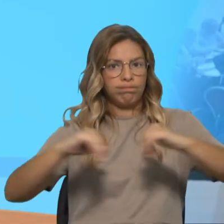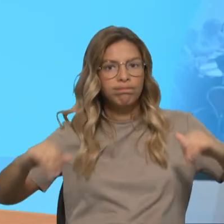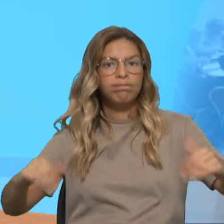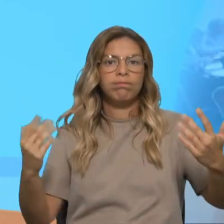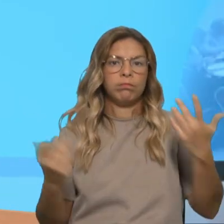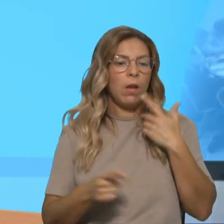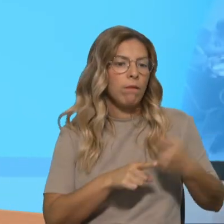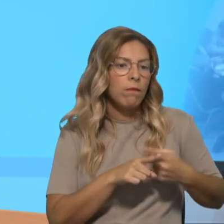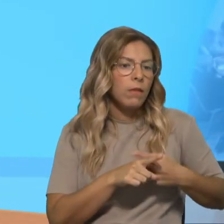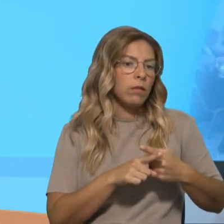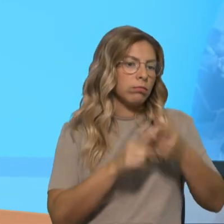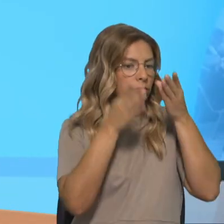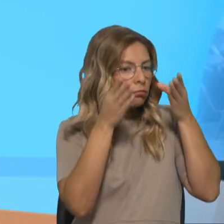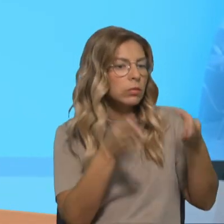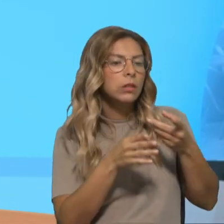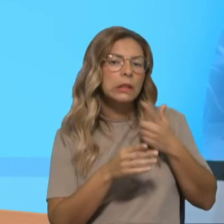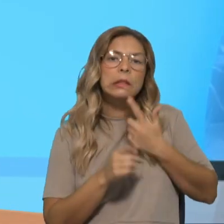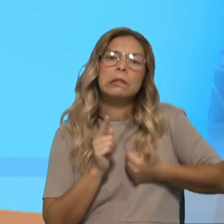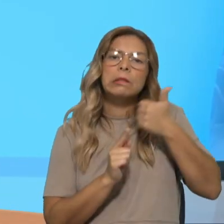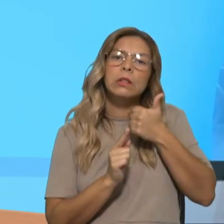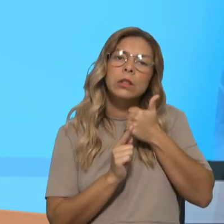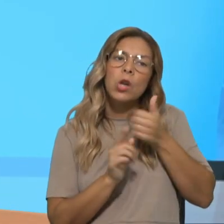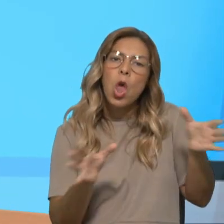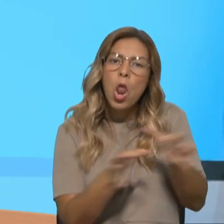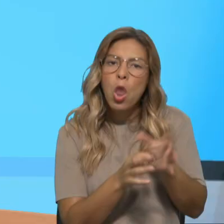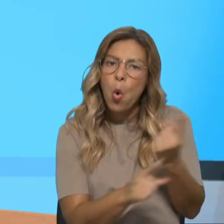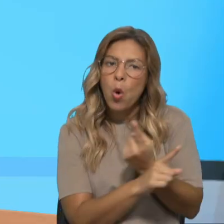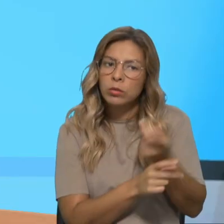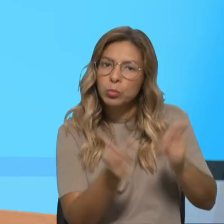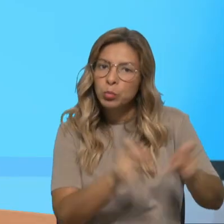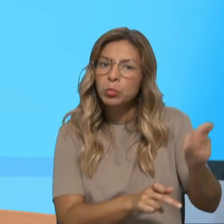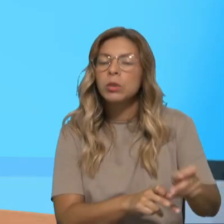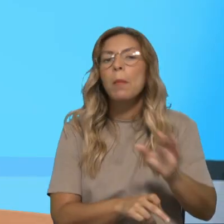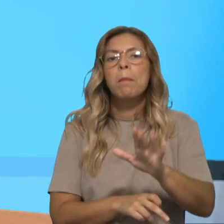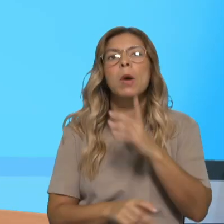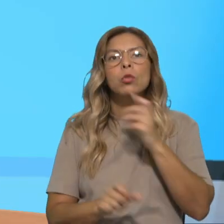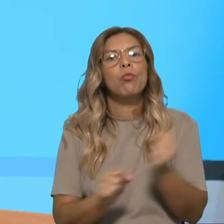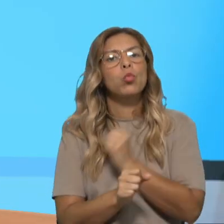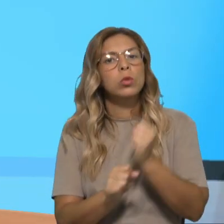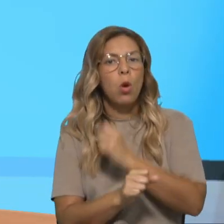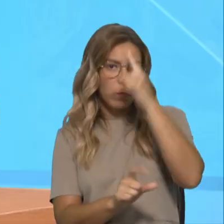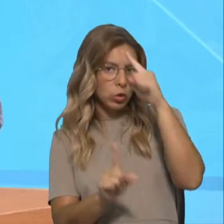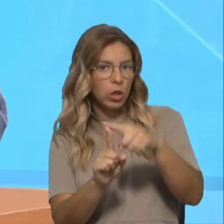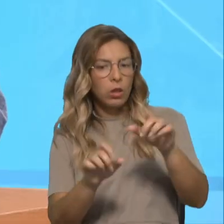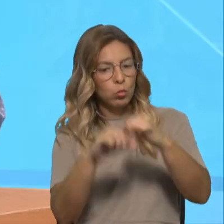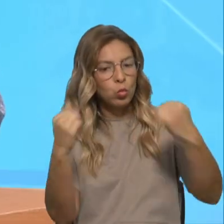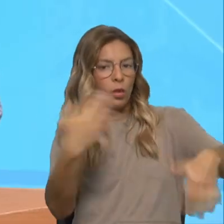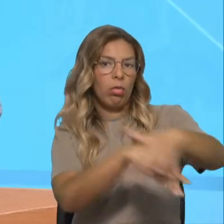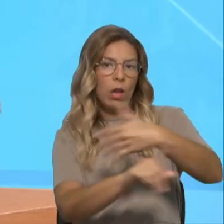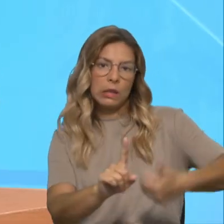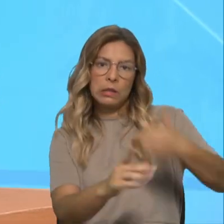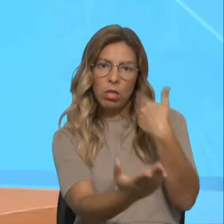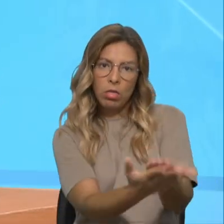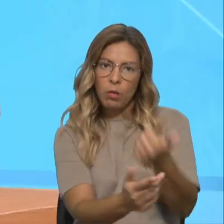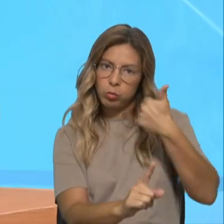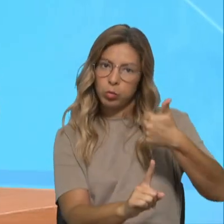interesses mais particulares, mas o que realmente a sua função é trabalhar em função do bem comum. Pois,